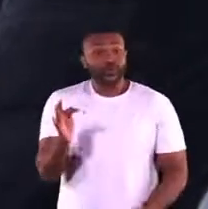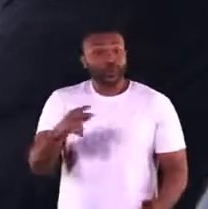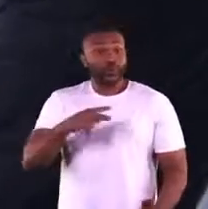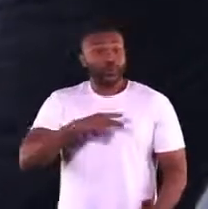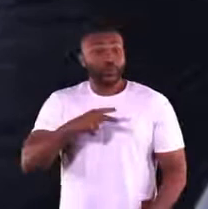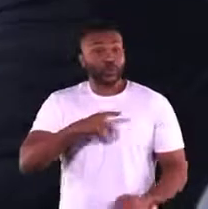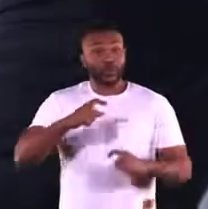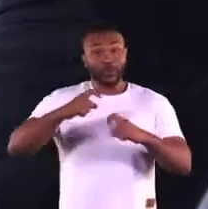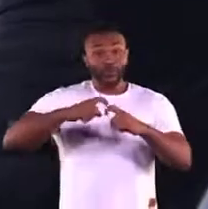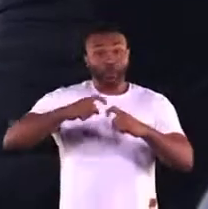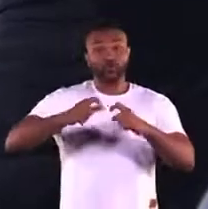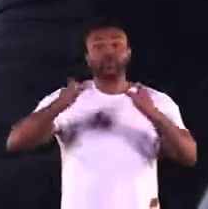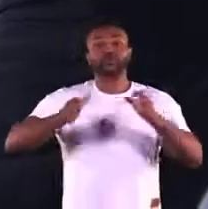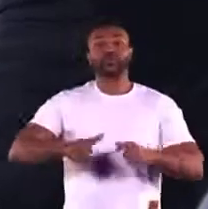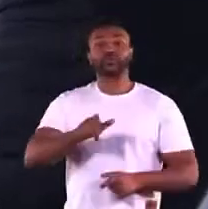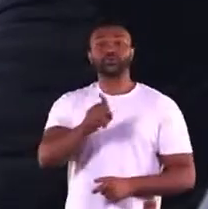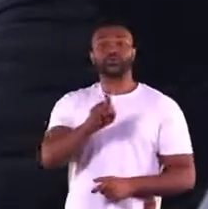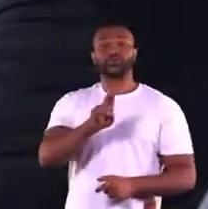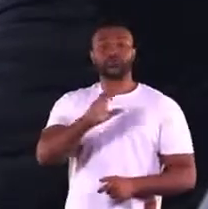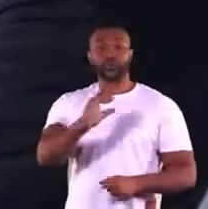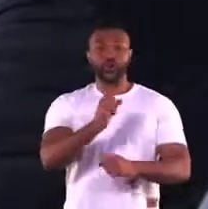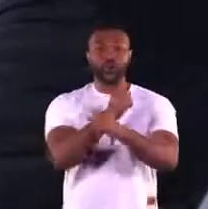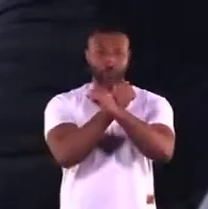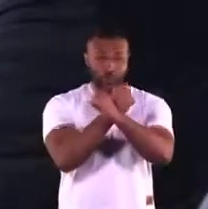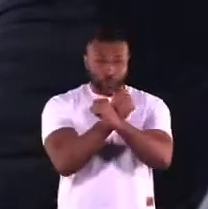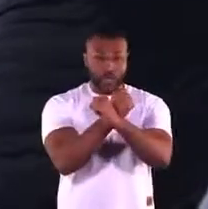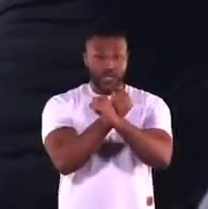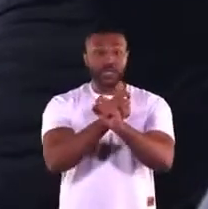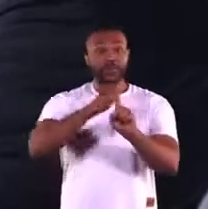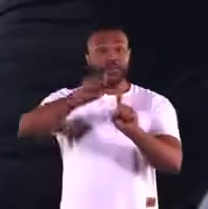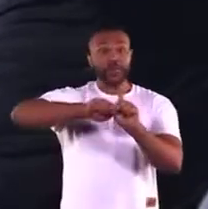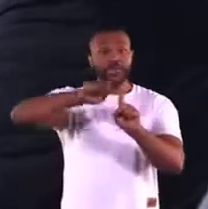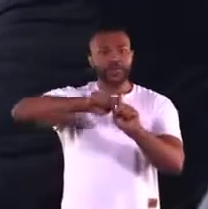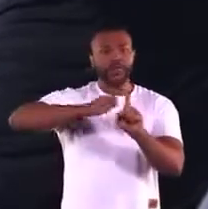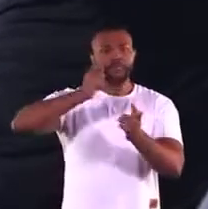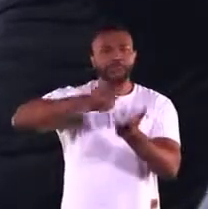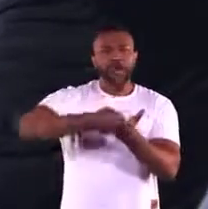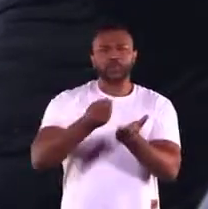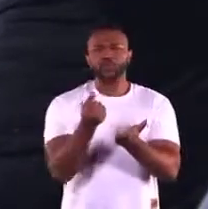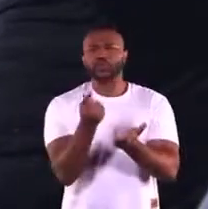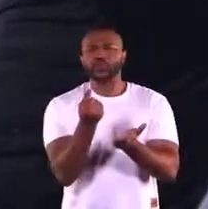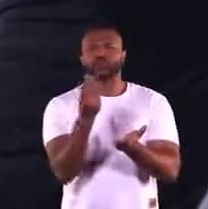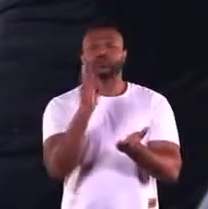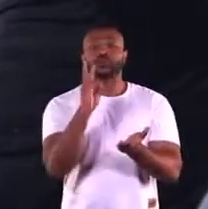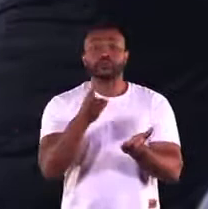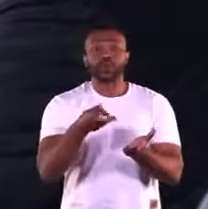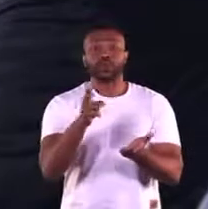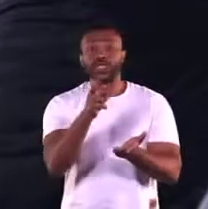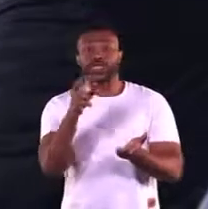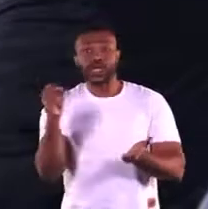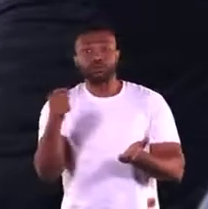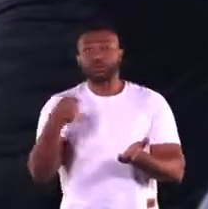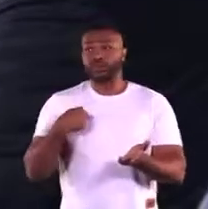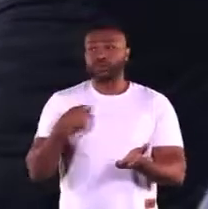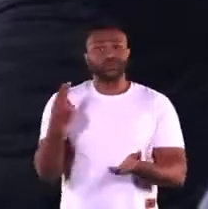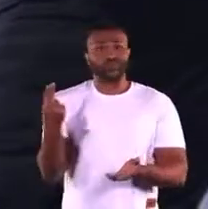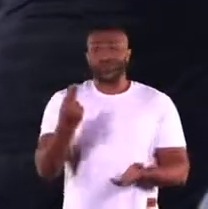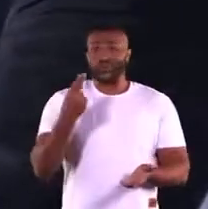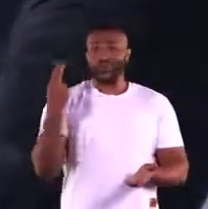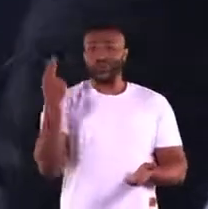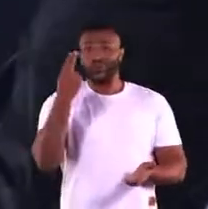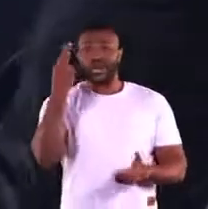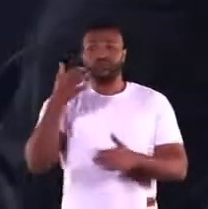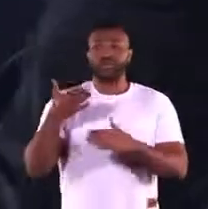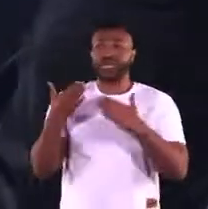medicina, a PUC. Naquela época, a mensalidade custava aproximadamente R$ 3.500 e eu não tinha condição nem de passar